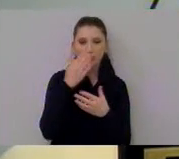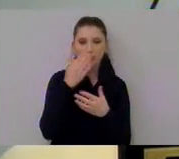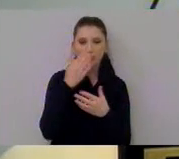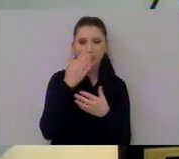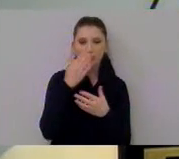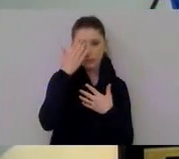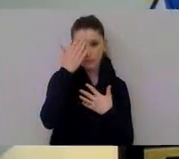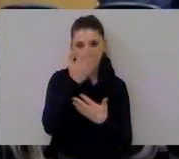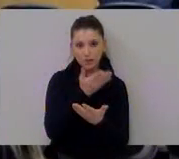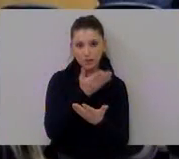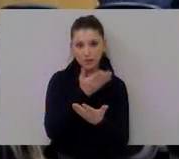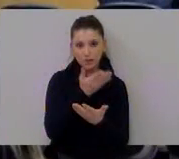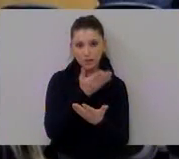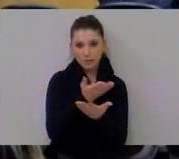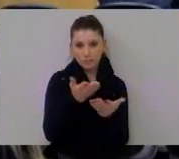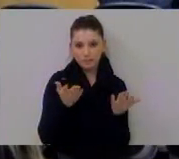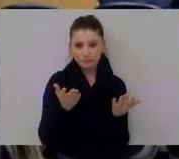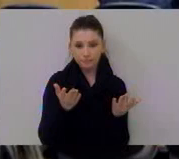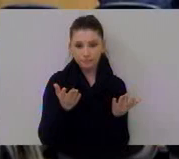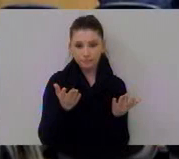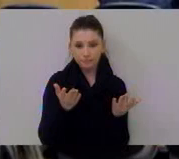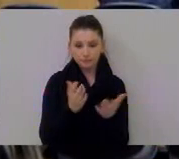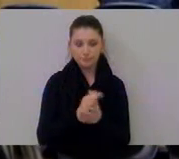senhor presidente.